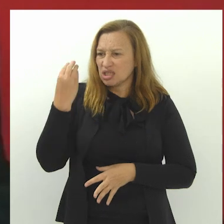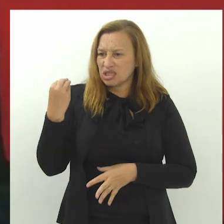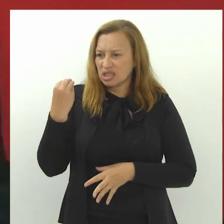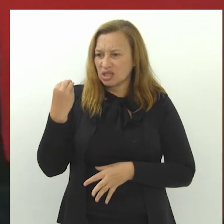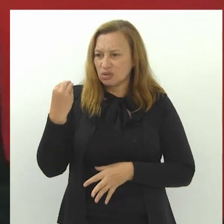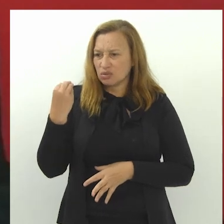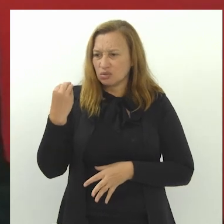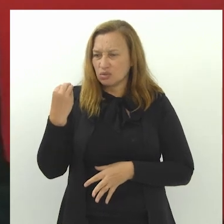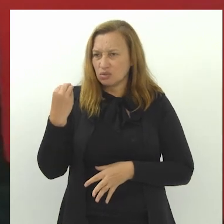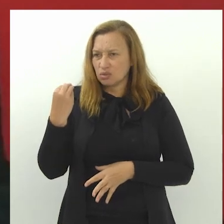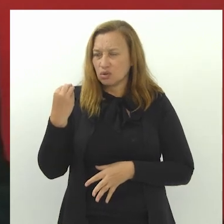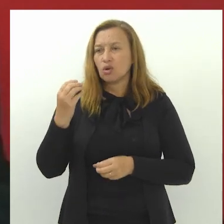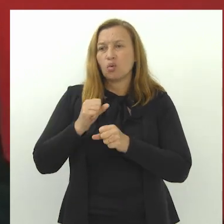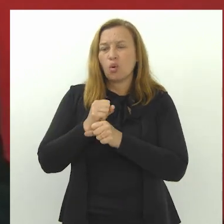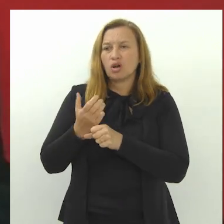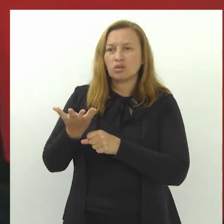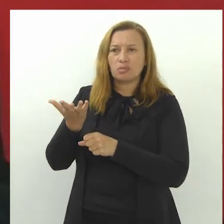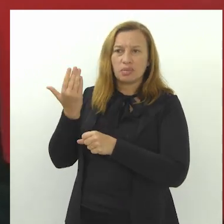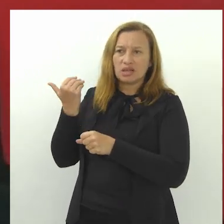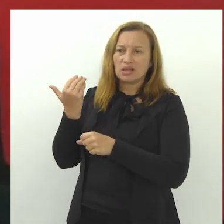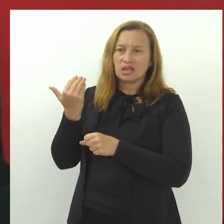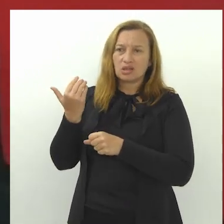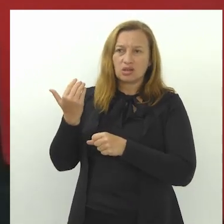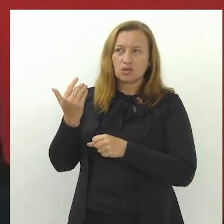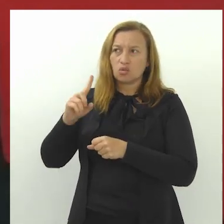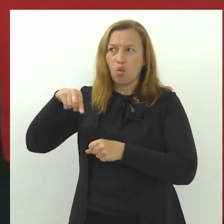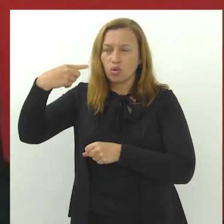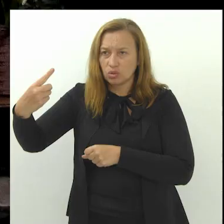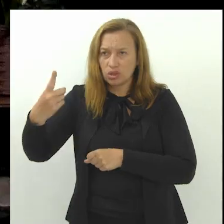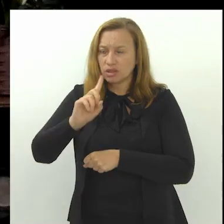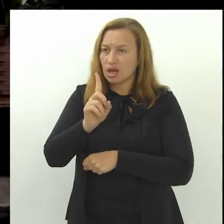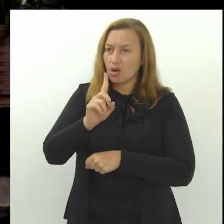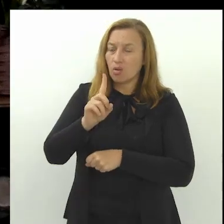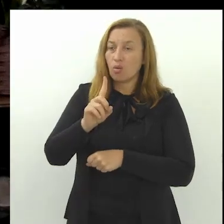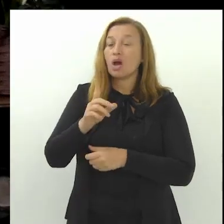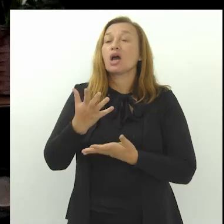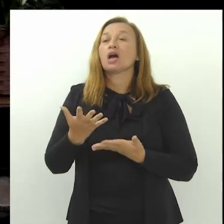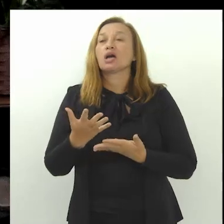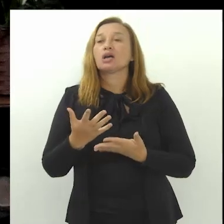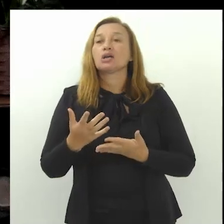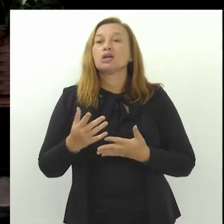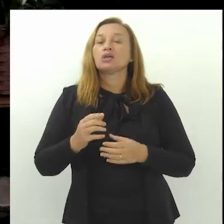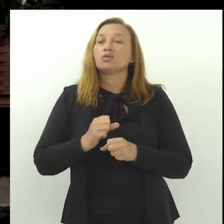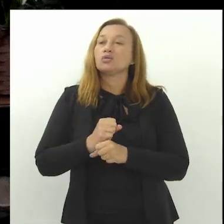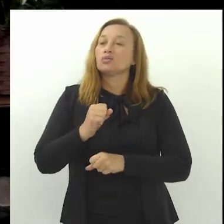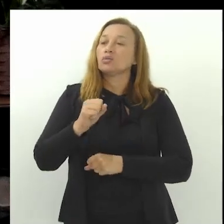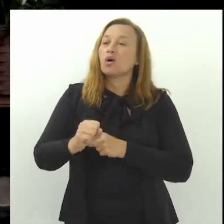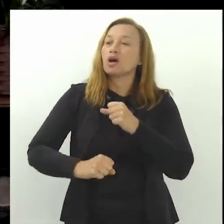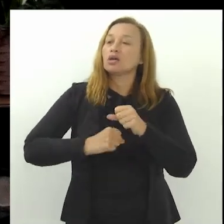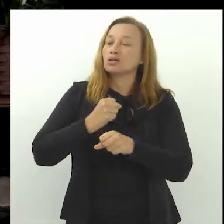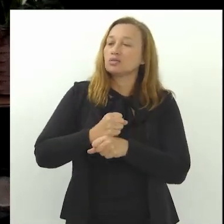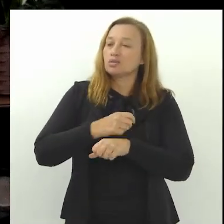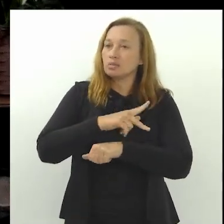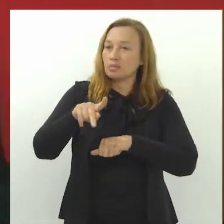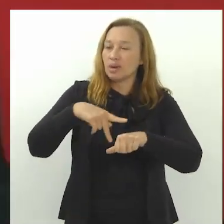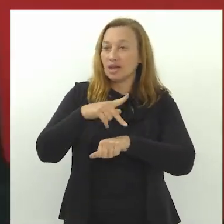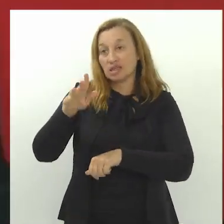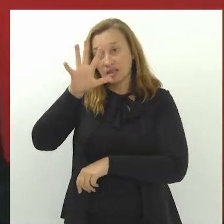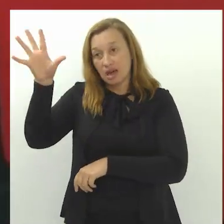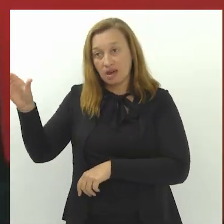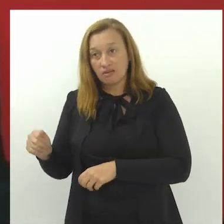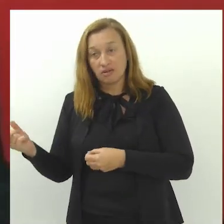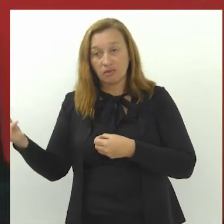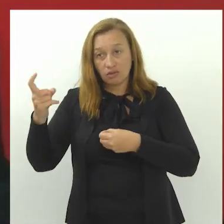neutralizados no ano que vem. É a partir desse acúmulo que a África do Sul retoma o G20 Social na próxima